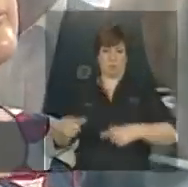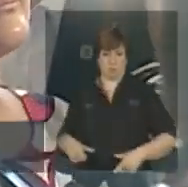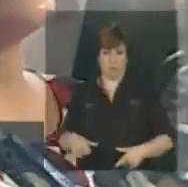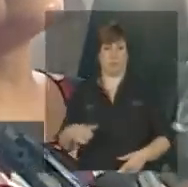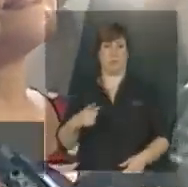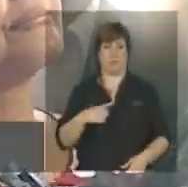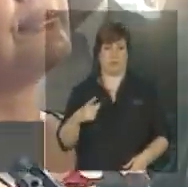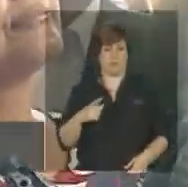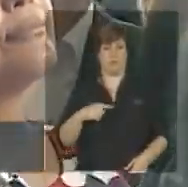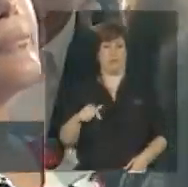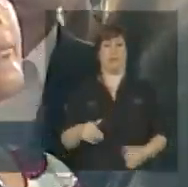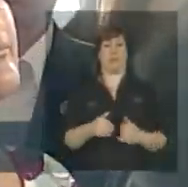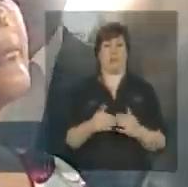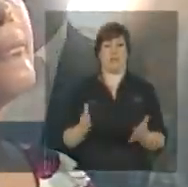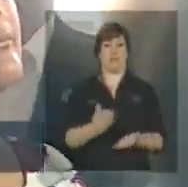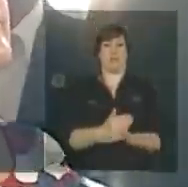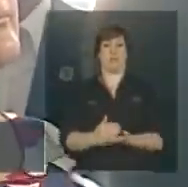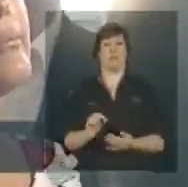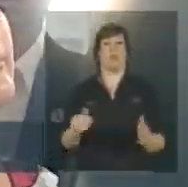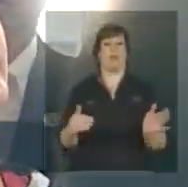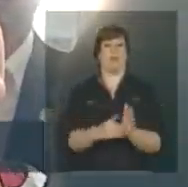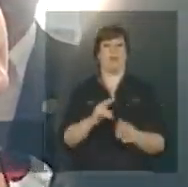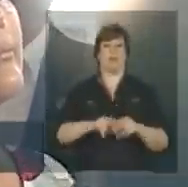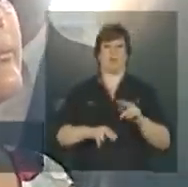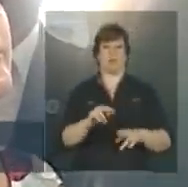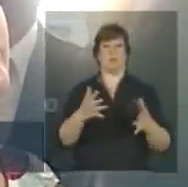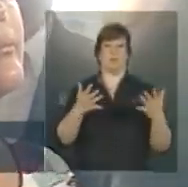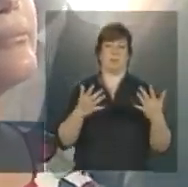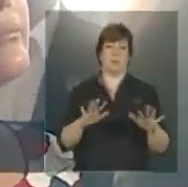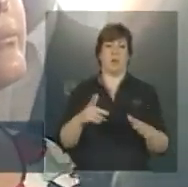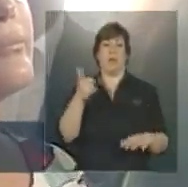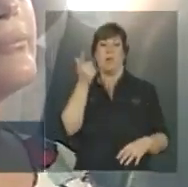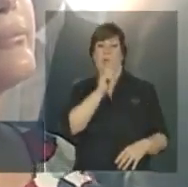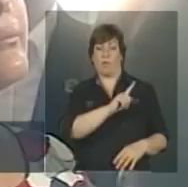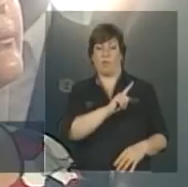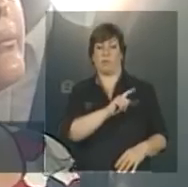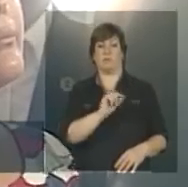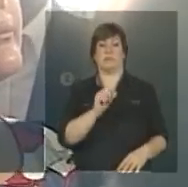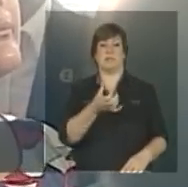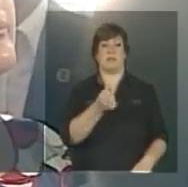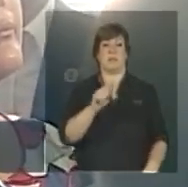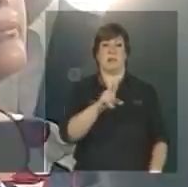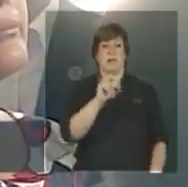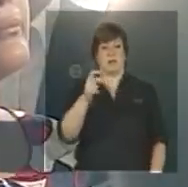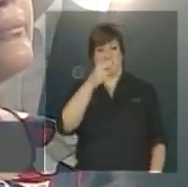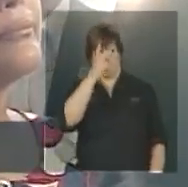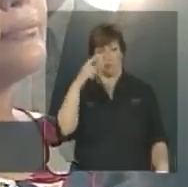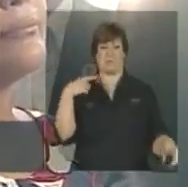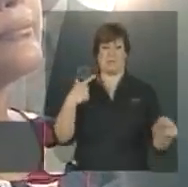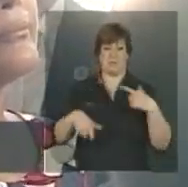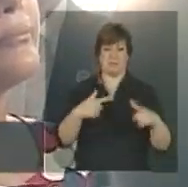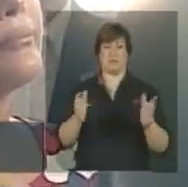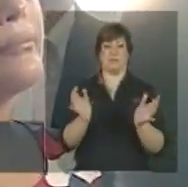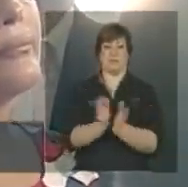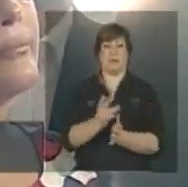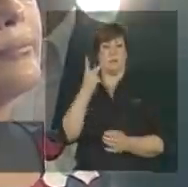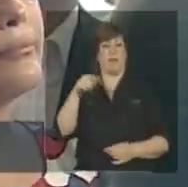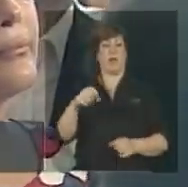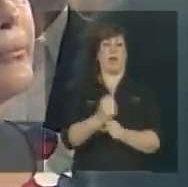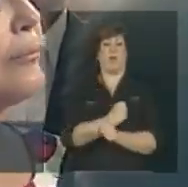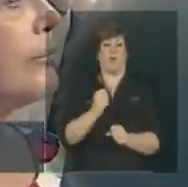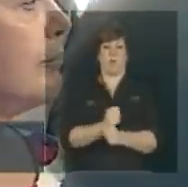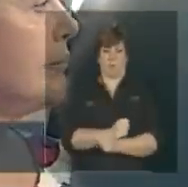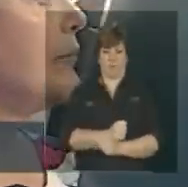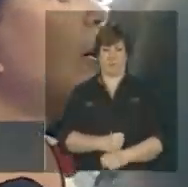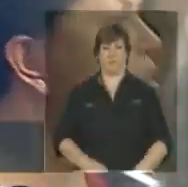frentes de serviços que estão abertas, e até junho a estimativa é que a gente possa alcançar 6.500 pessoas mobilizadas na obra